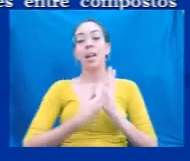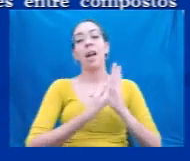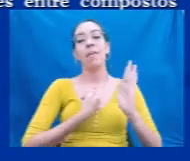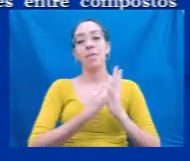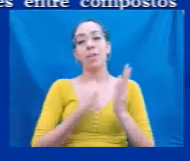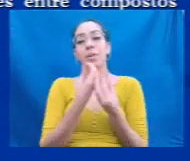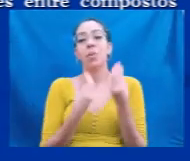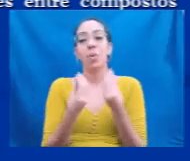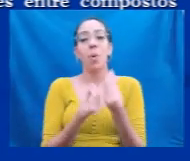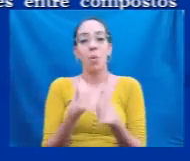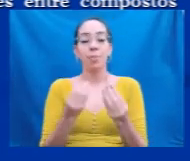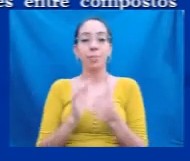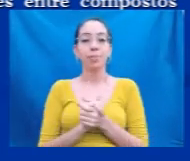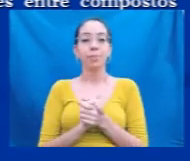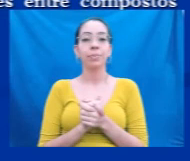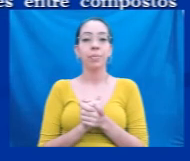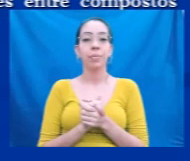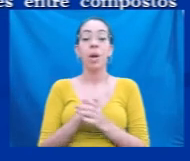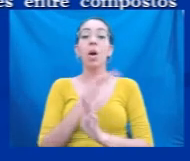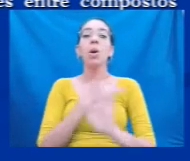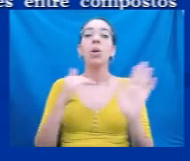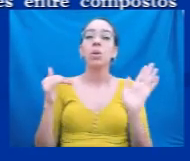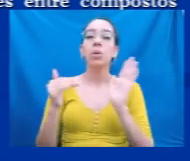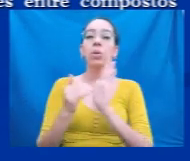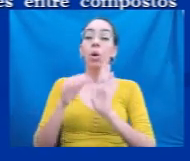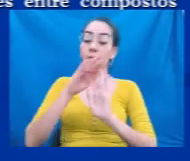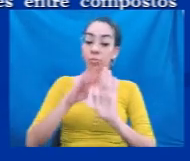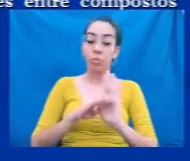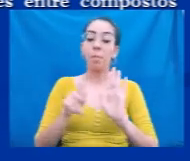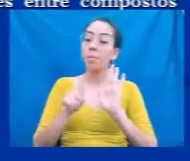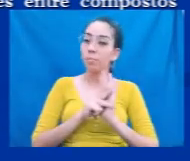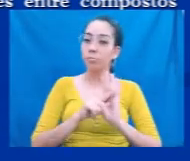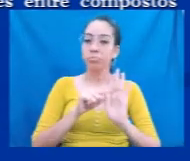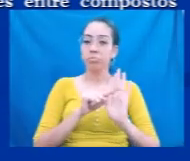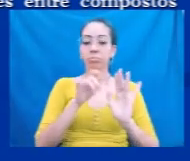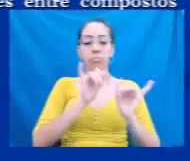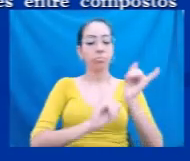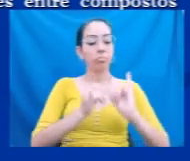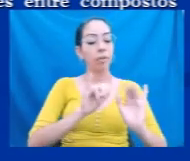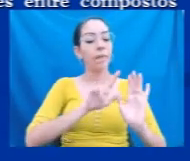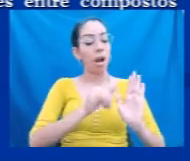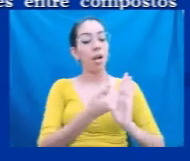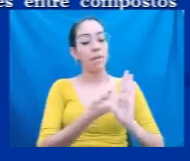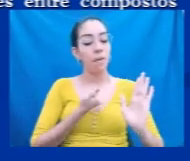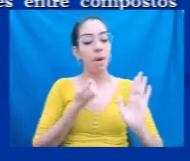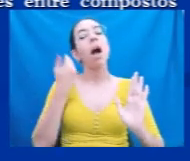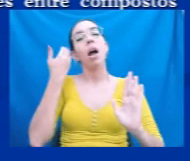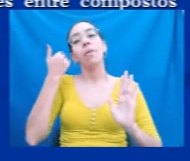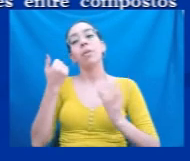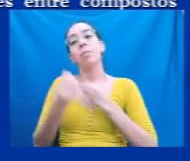durante o armazenamento, as possíveis interações entre compostos guardados próximos uns aos outros. Então, quando esses compostos que